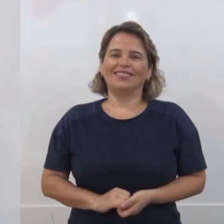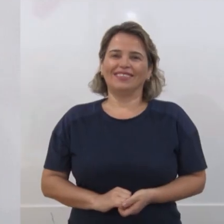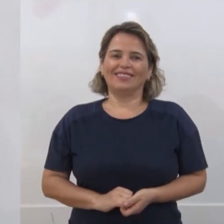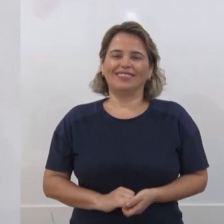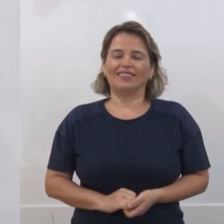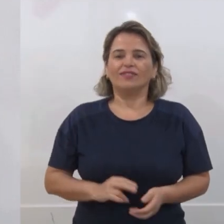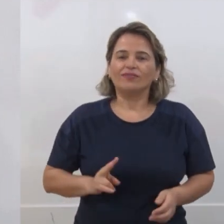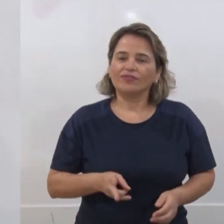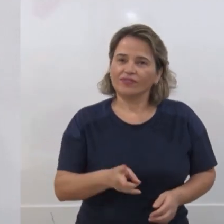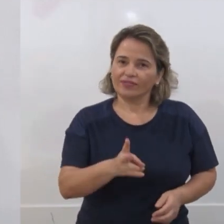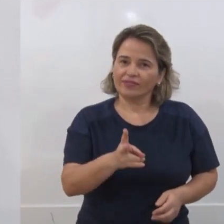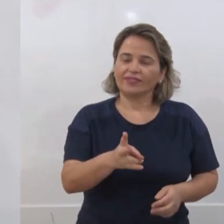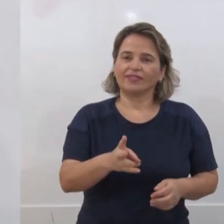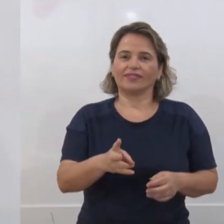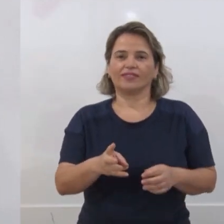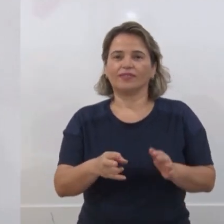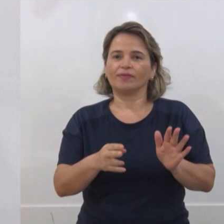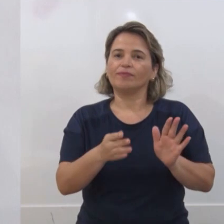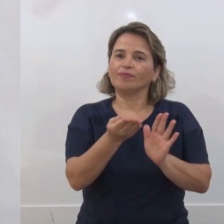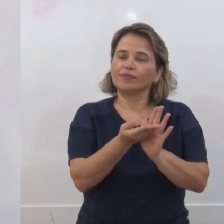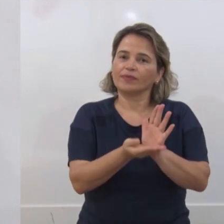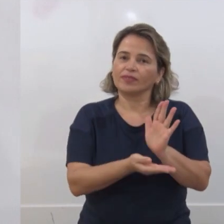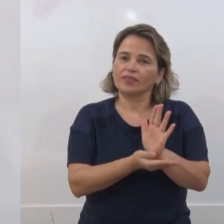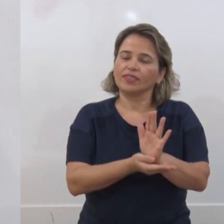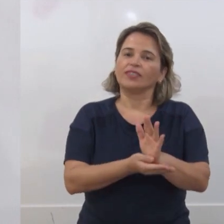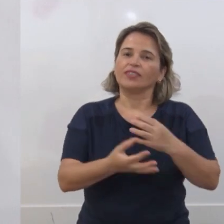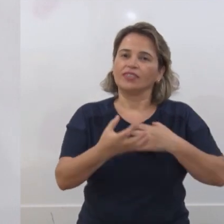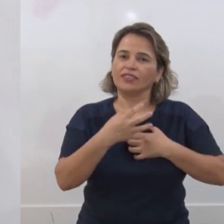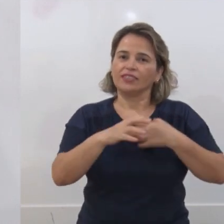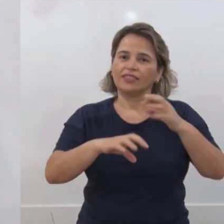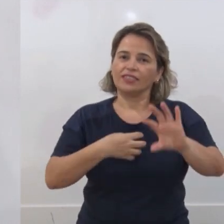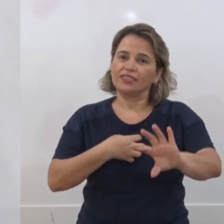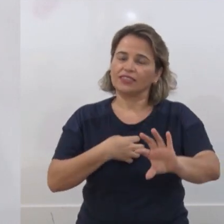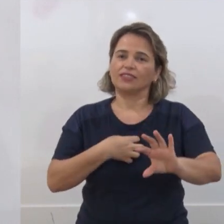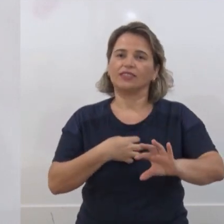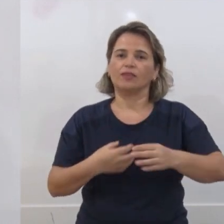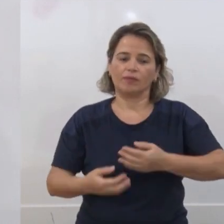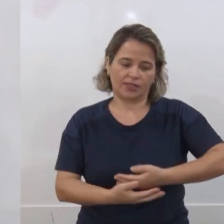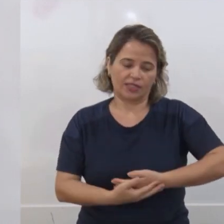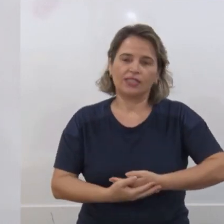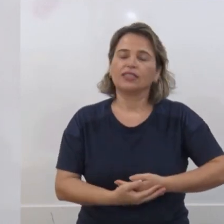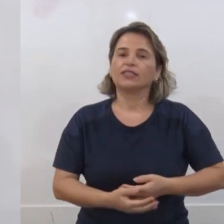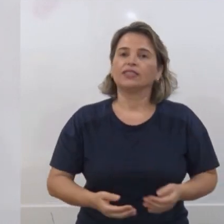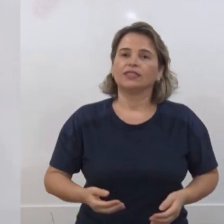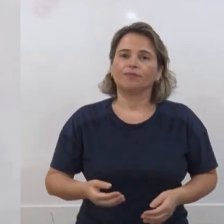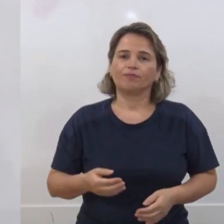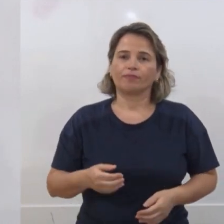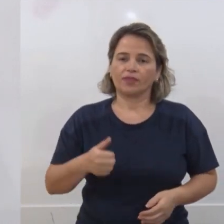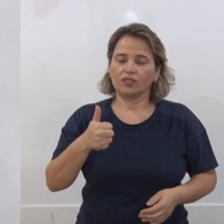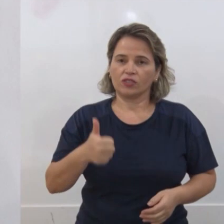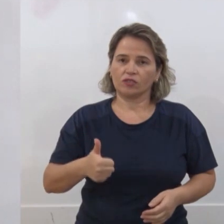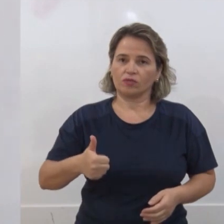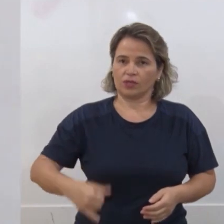Dando continuidade com as nossas propostas de interação para o berçário 2, que são os bebês de 1 ano a 1 ano e 11